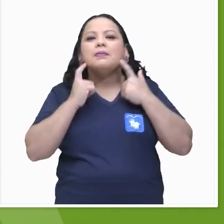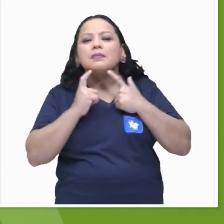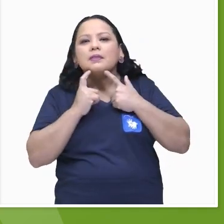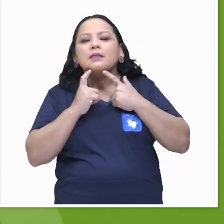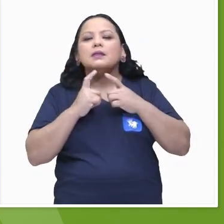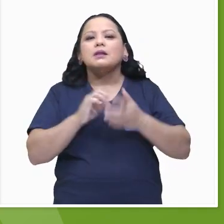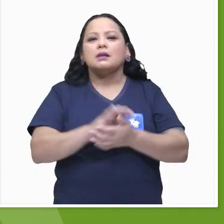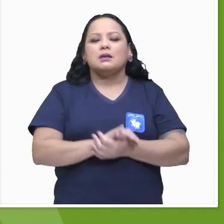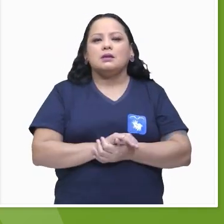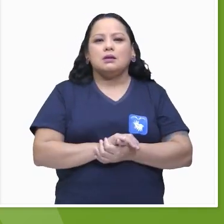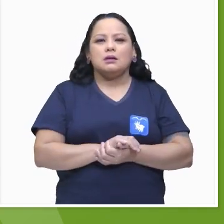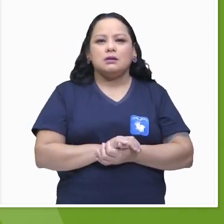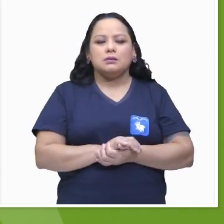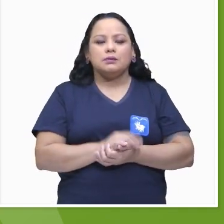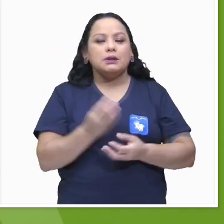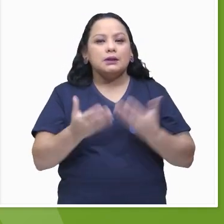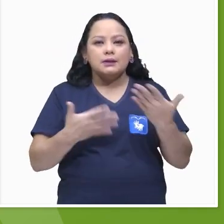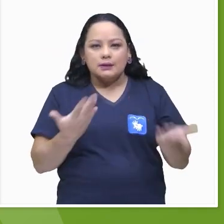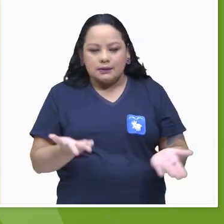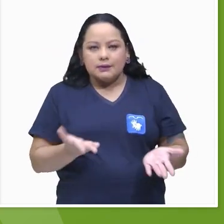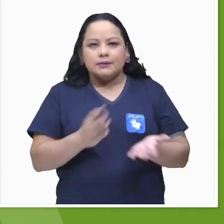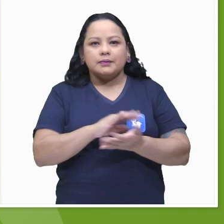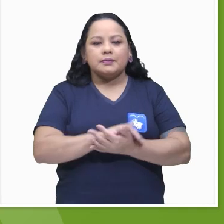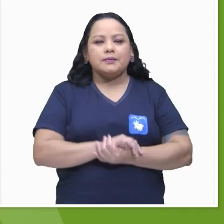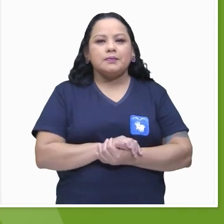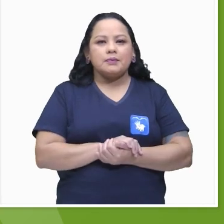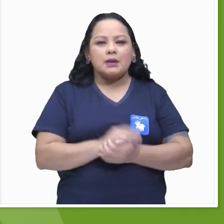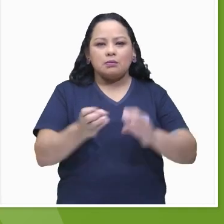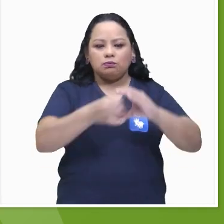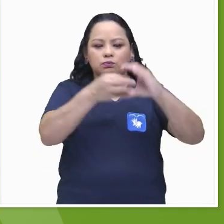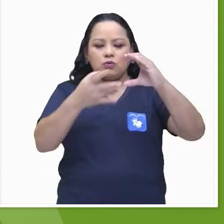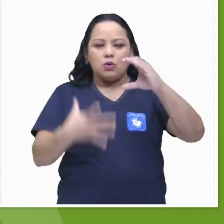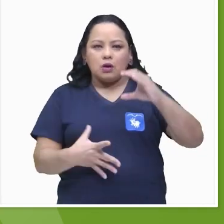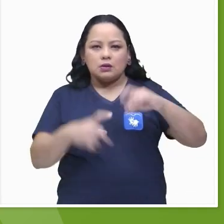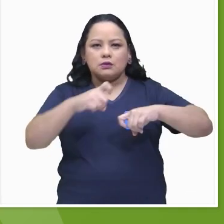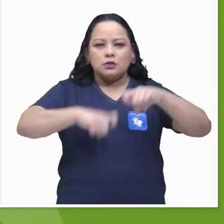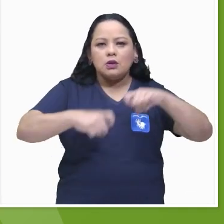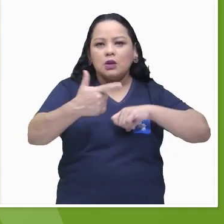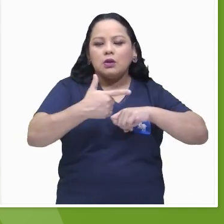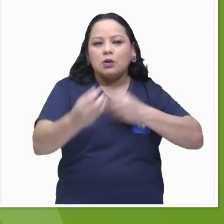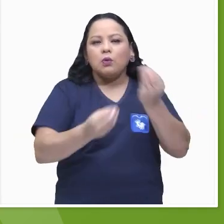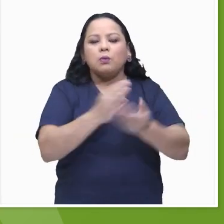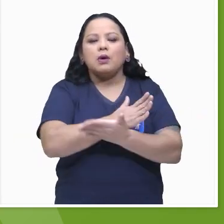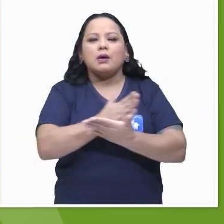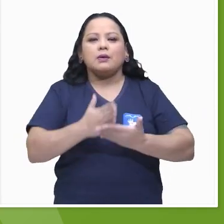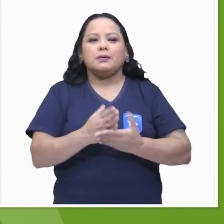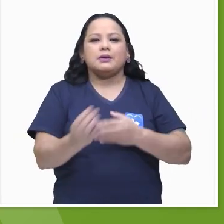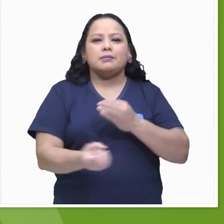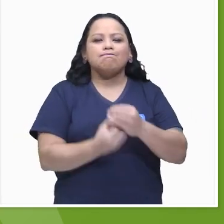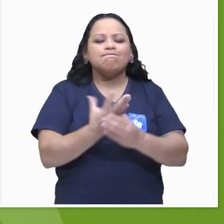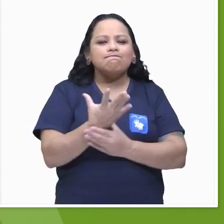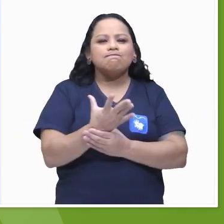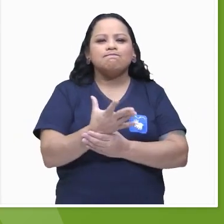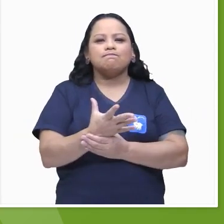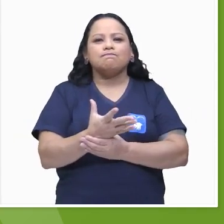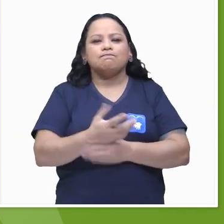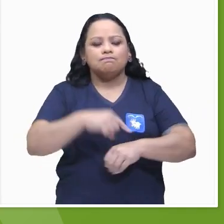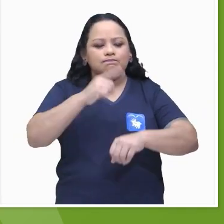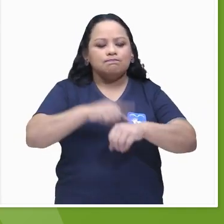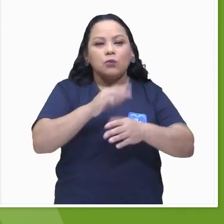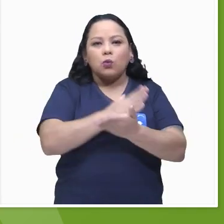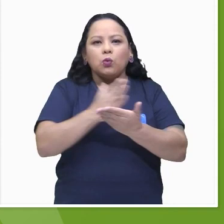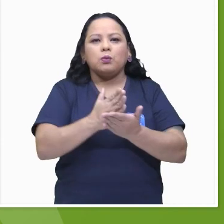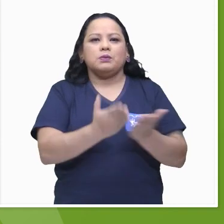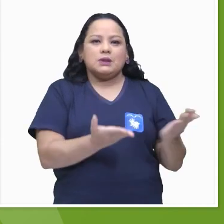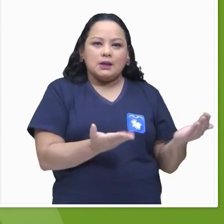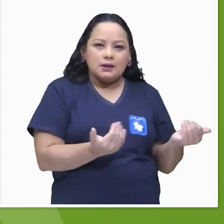genital também, tá? Então, esses caracteres sexuais secundários vão começar a aparecer nessa hora, na hora da